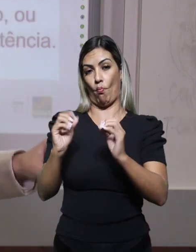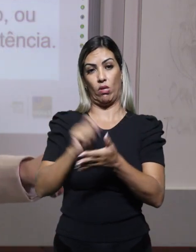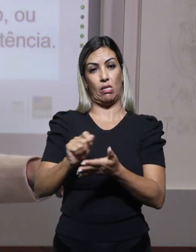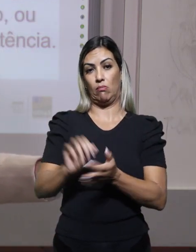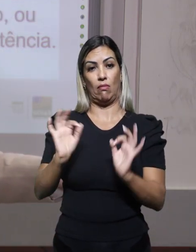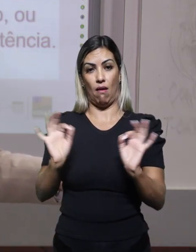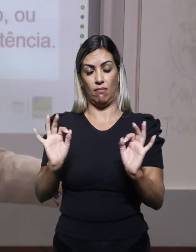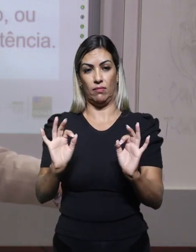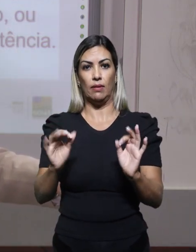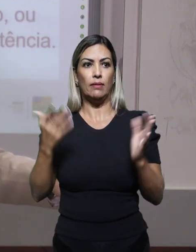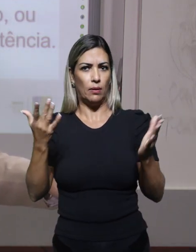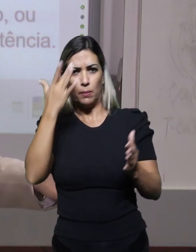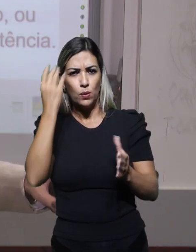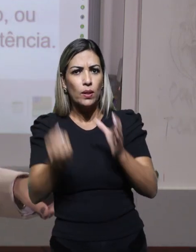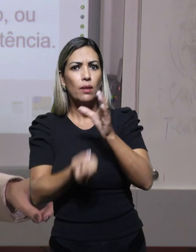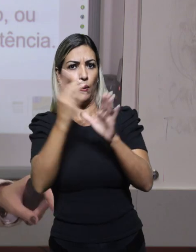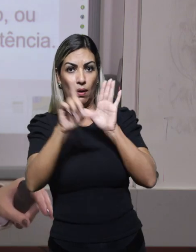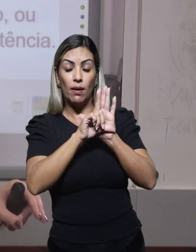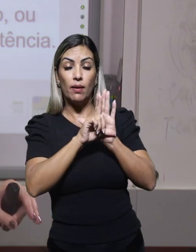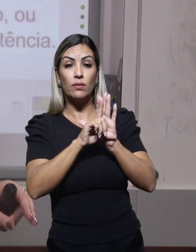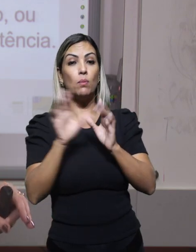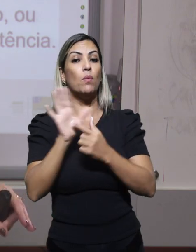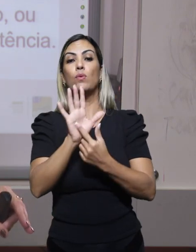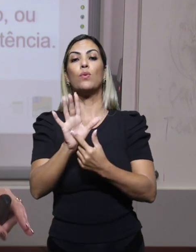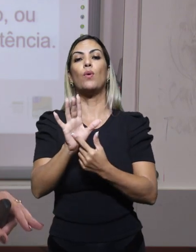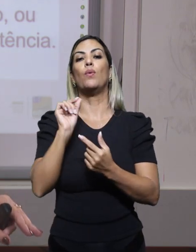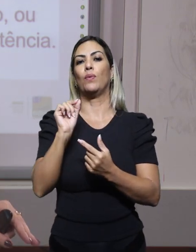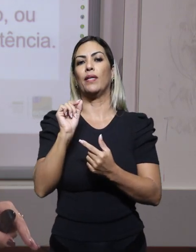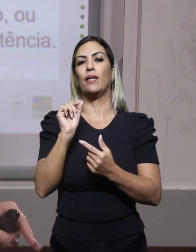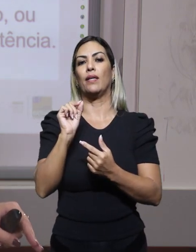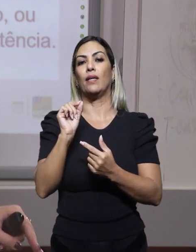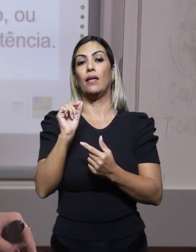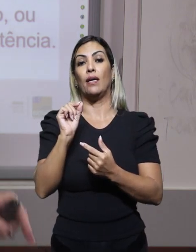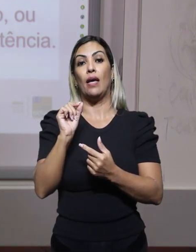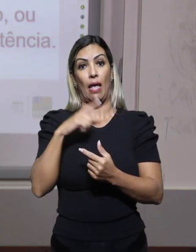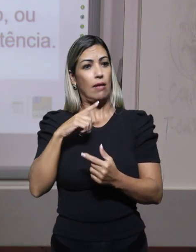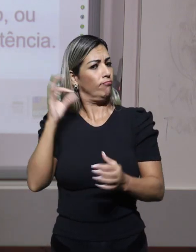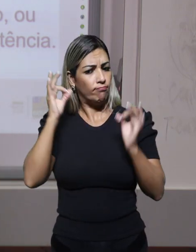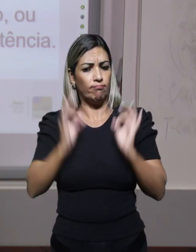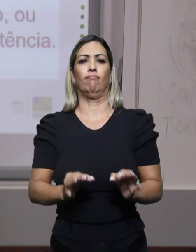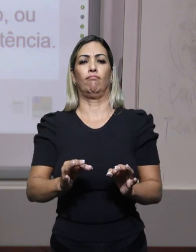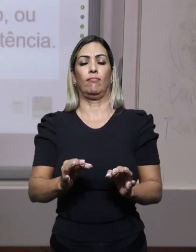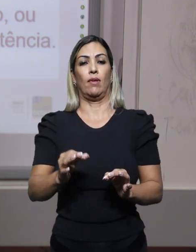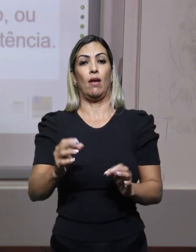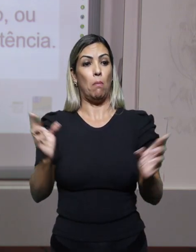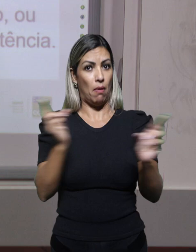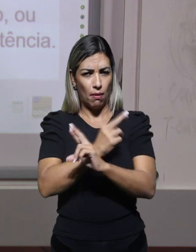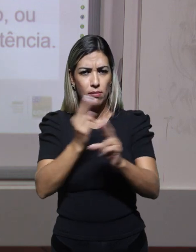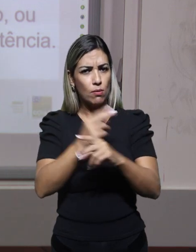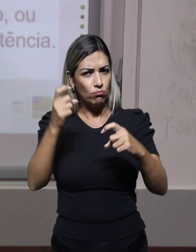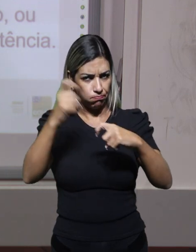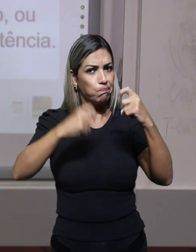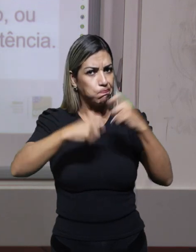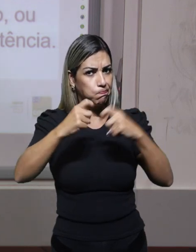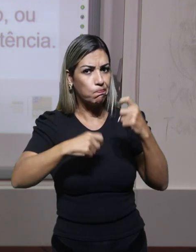está. Ou seja, o legislador, ele considerou o que a gente fala, uma presunção absoluta de que uma